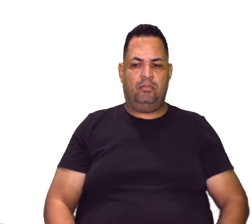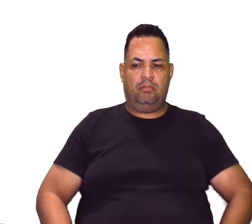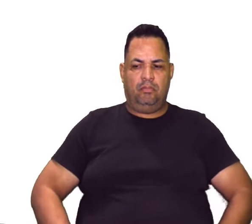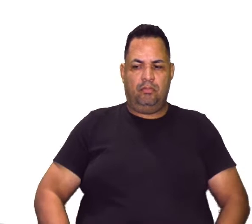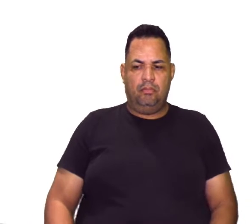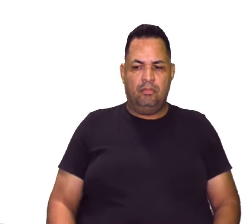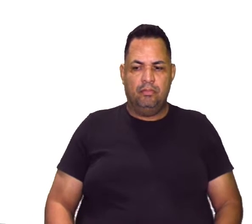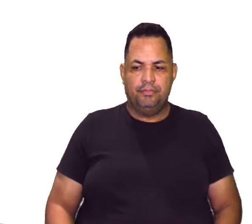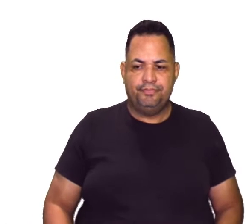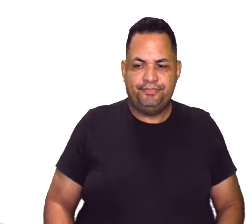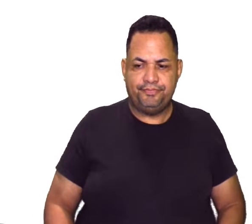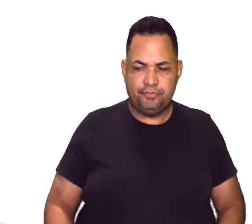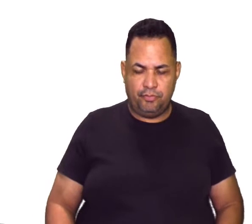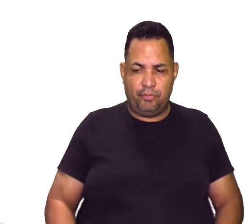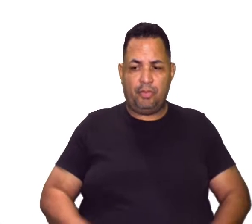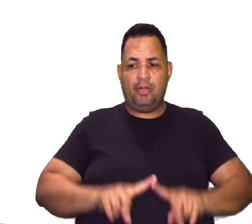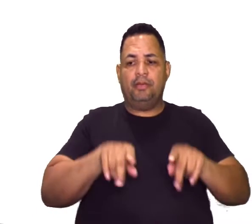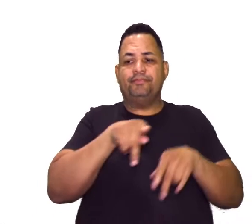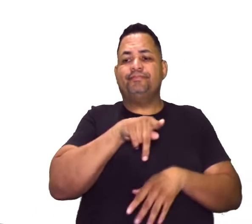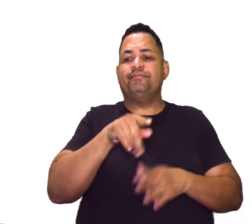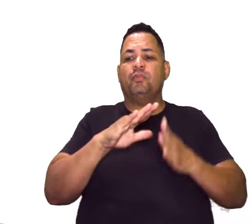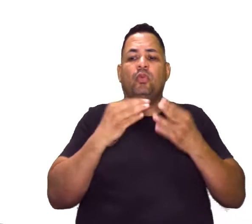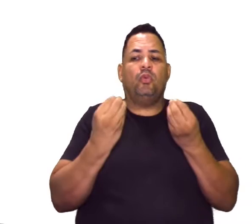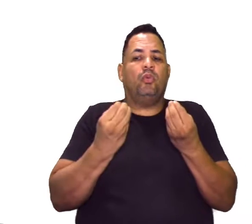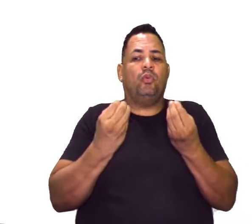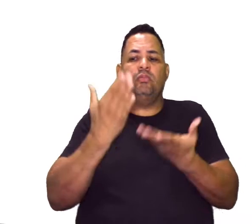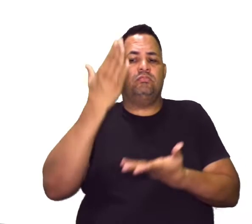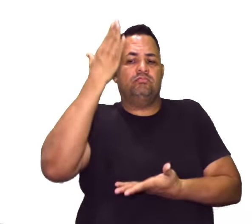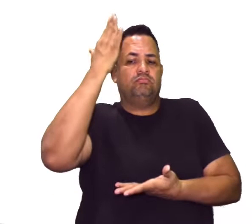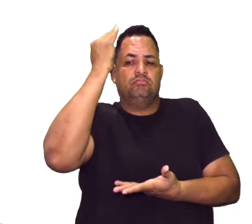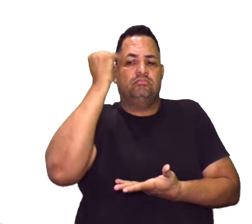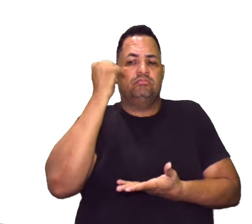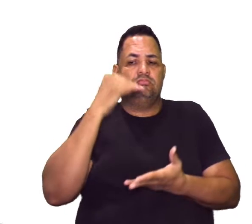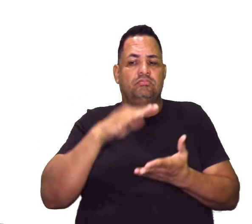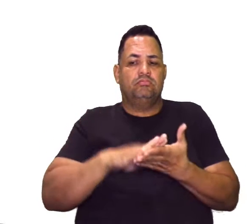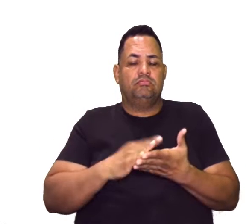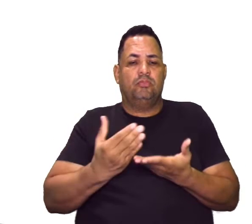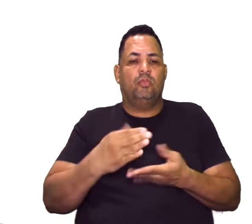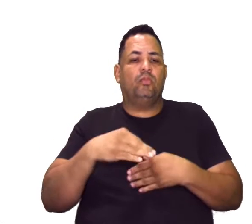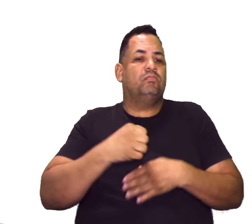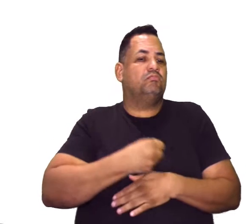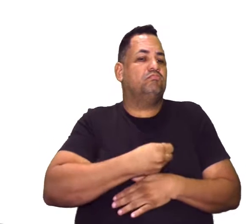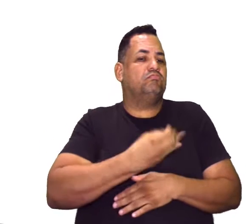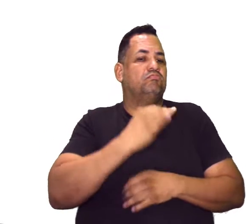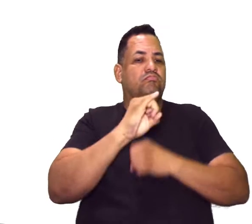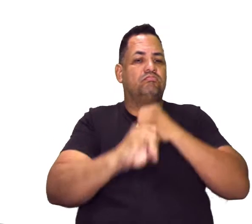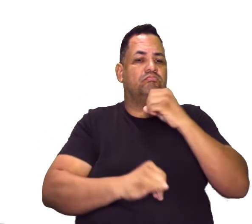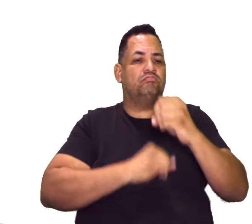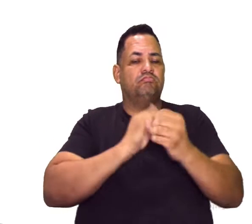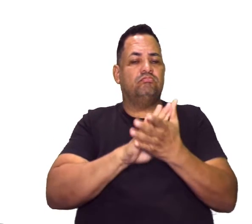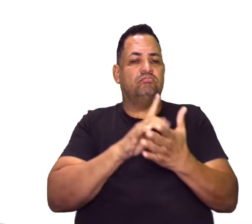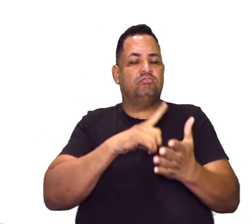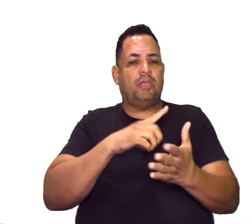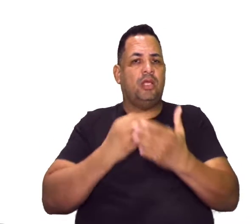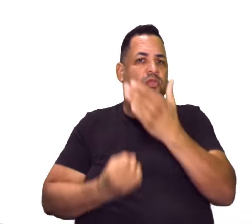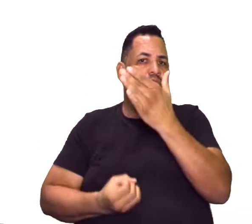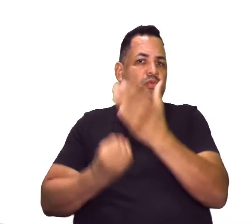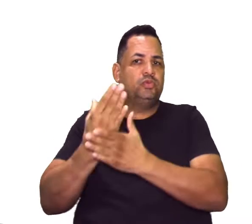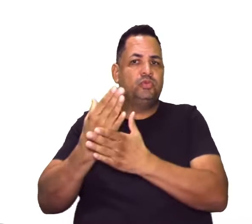E? Mas, professor, como é que eu vou saber quantos íons de cada átomo são